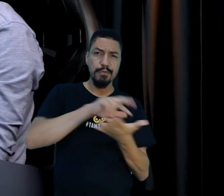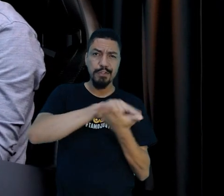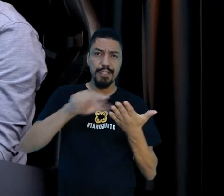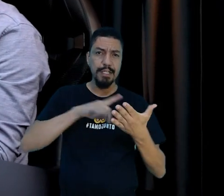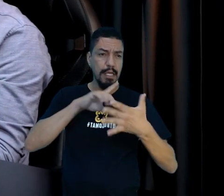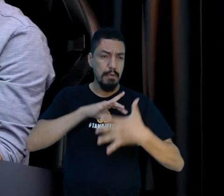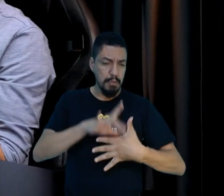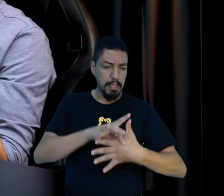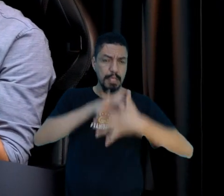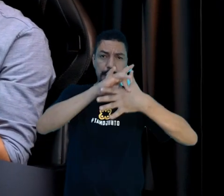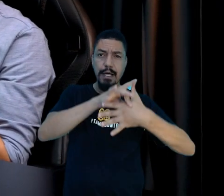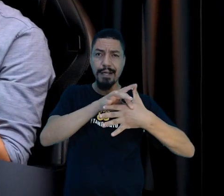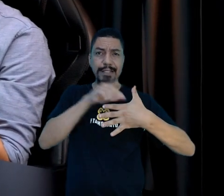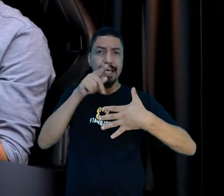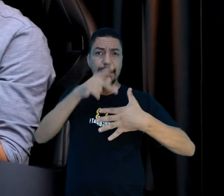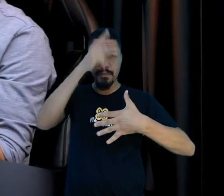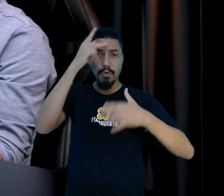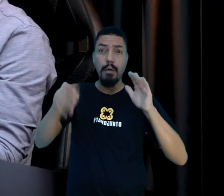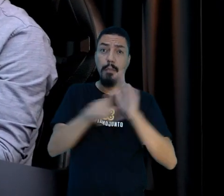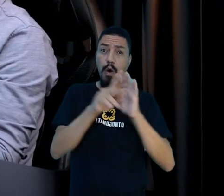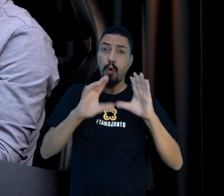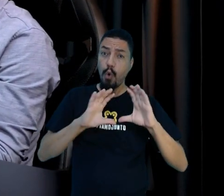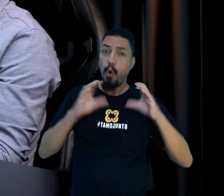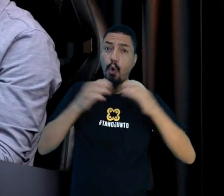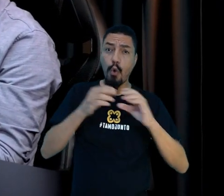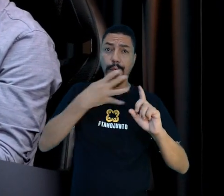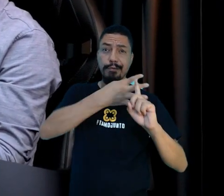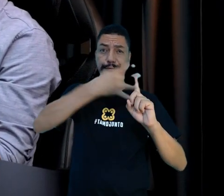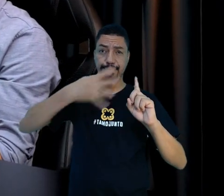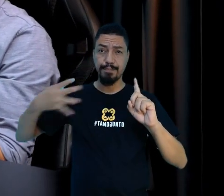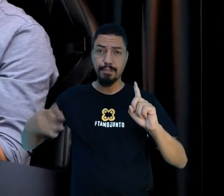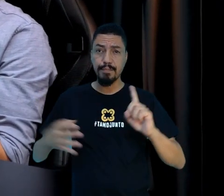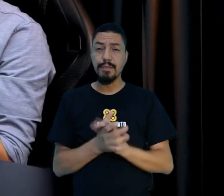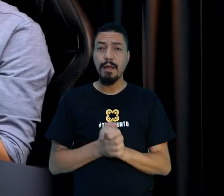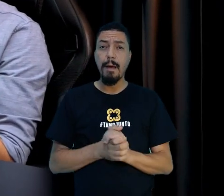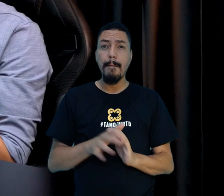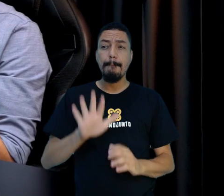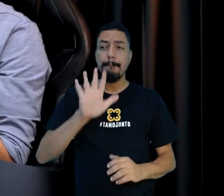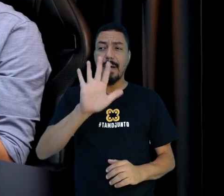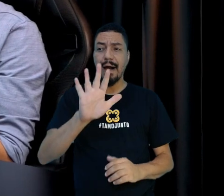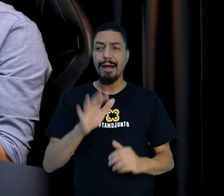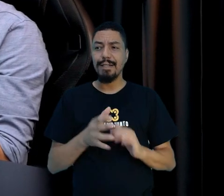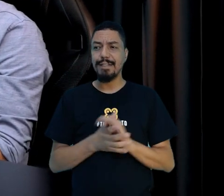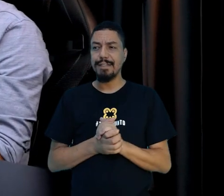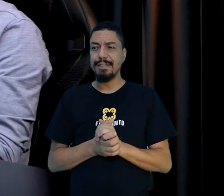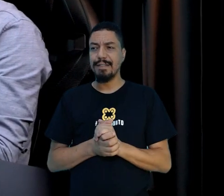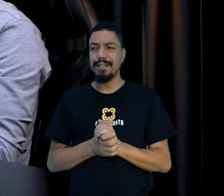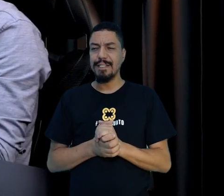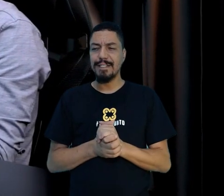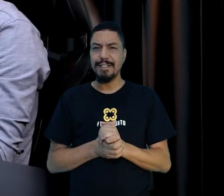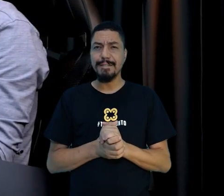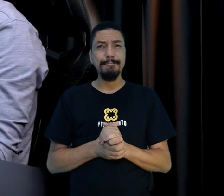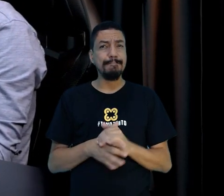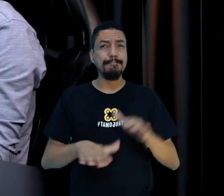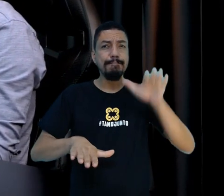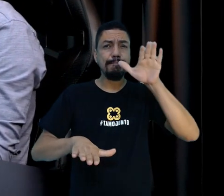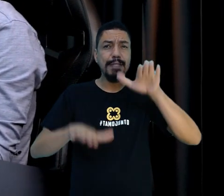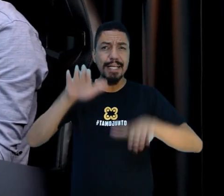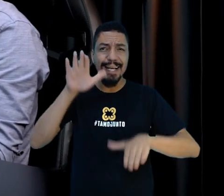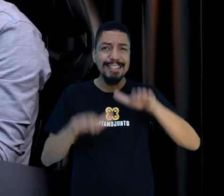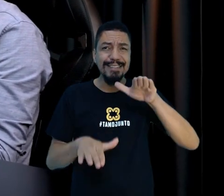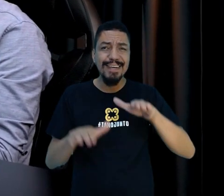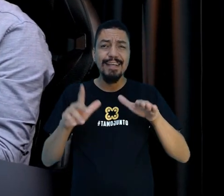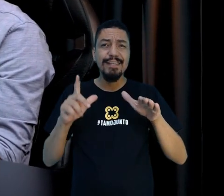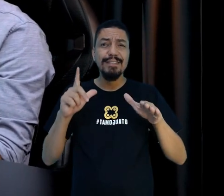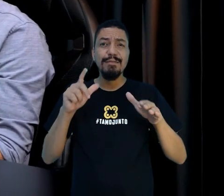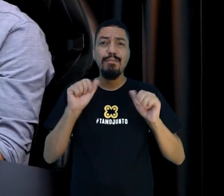geralmente é liderado por pessoas da comunidade LGBTQIAP+. Só que muitas